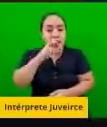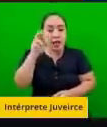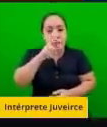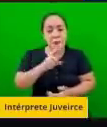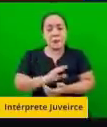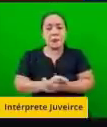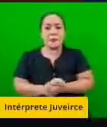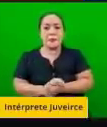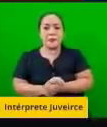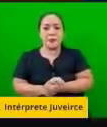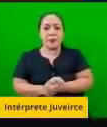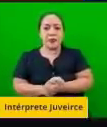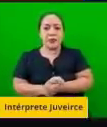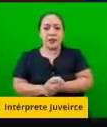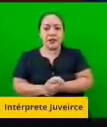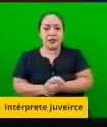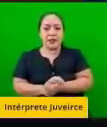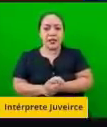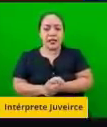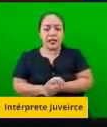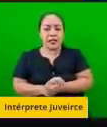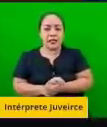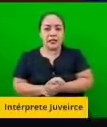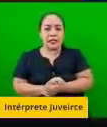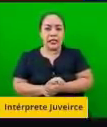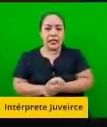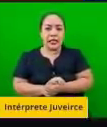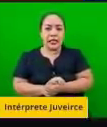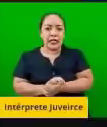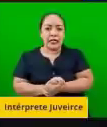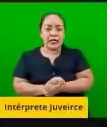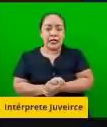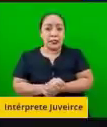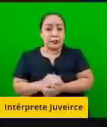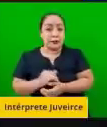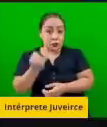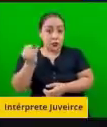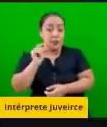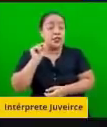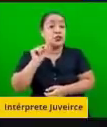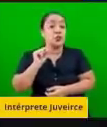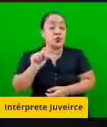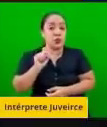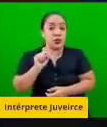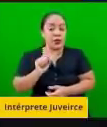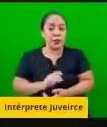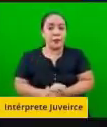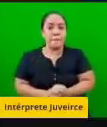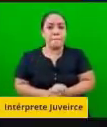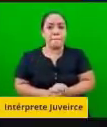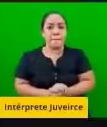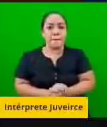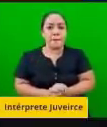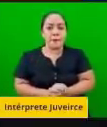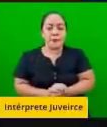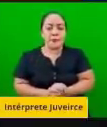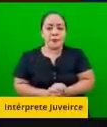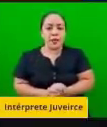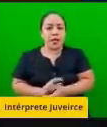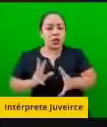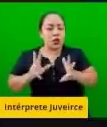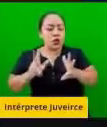aulas presenciais. É importante destacar o seguinte: essa sugestão de instrumento de registro, bem como o